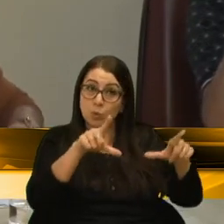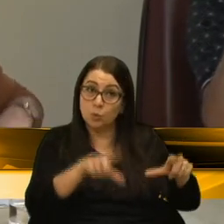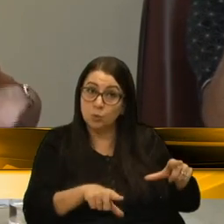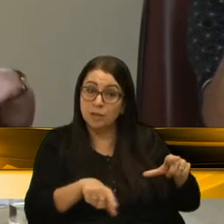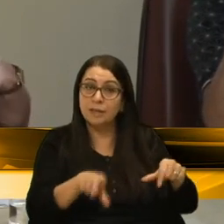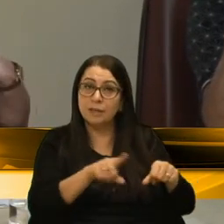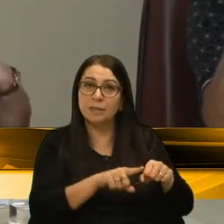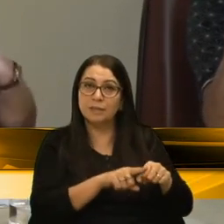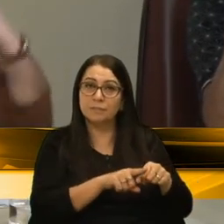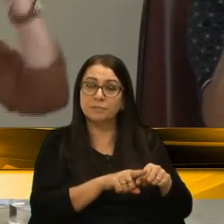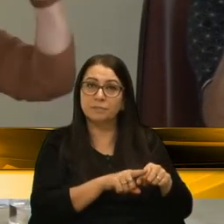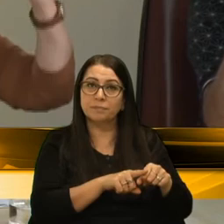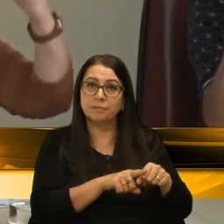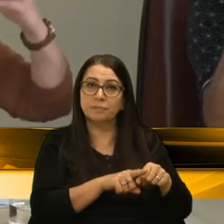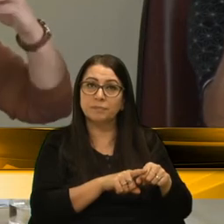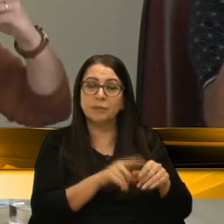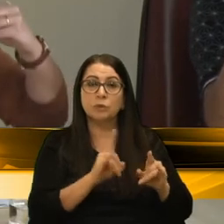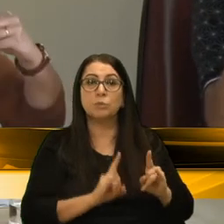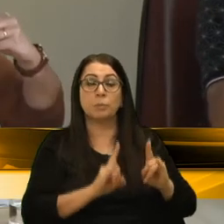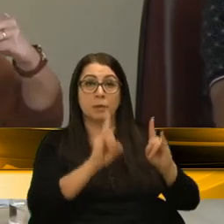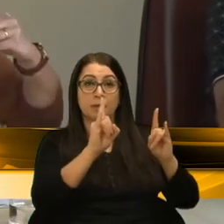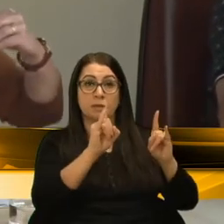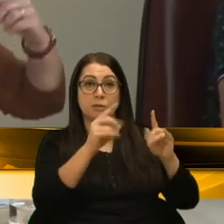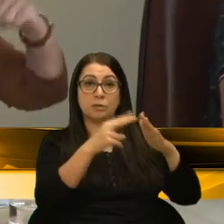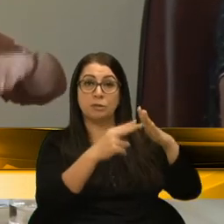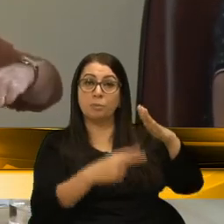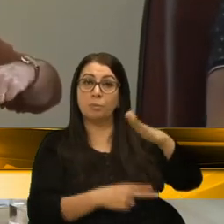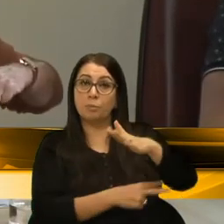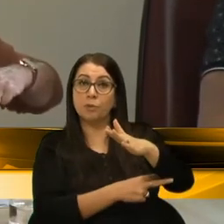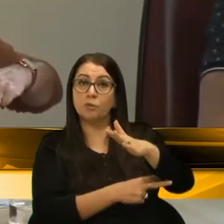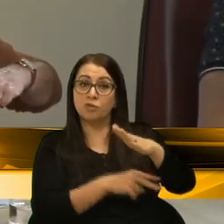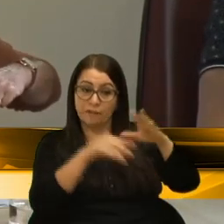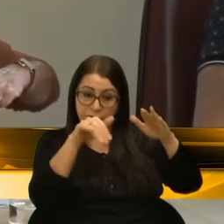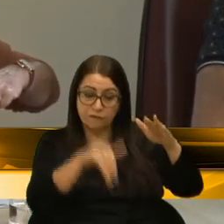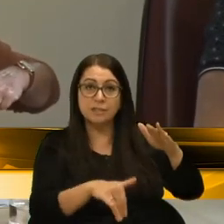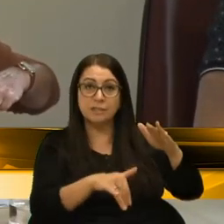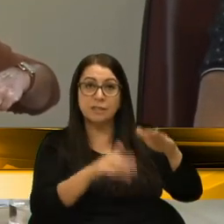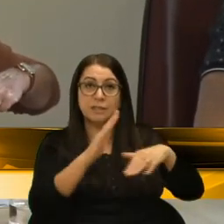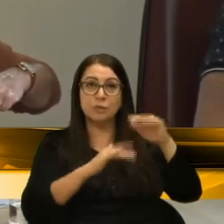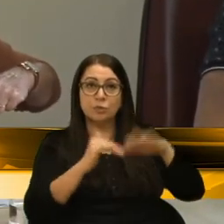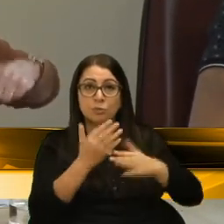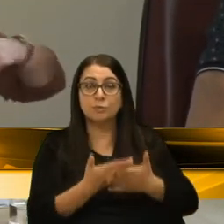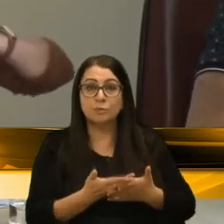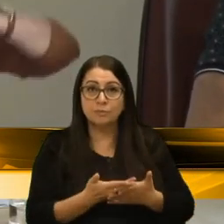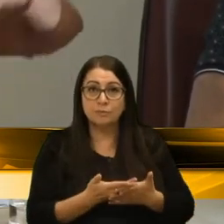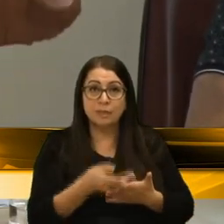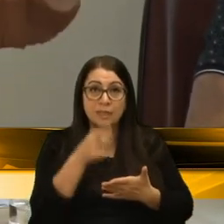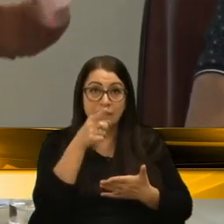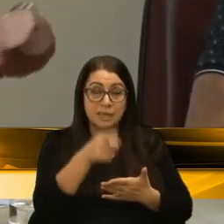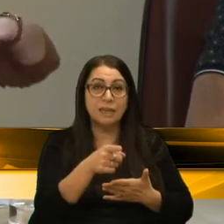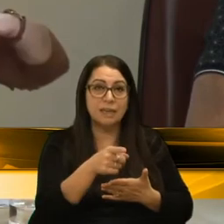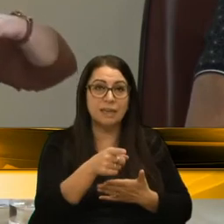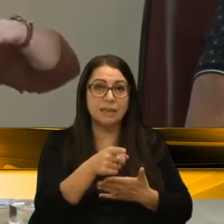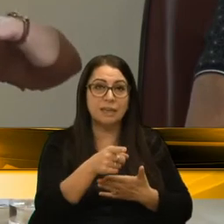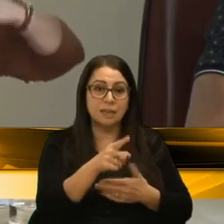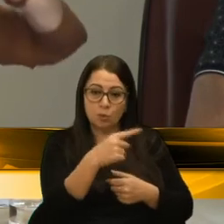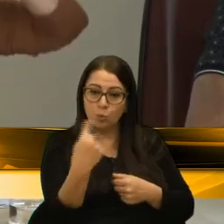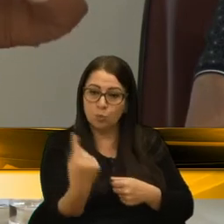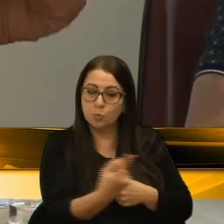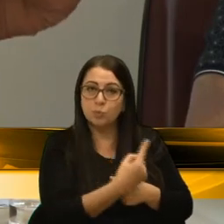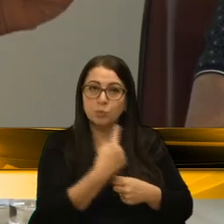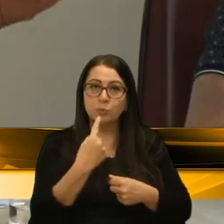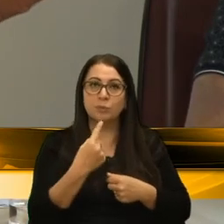que os grandes prédios e pontes são fixados na construção. E lá naquele entorno,